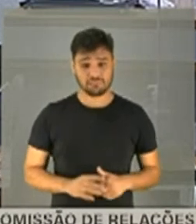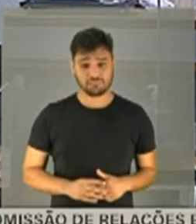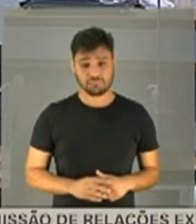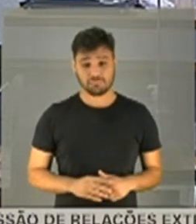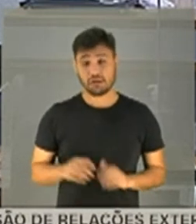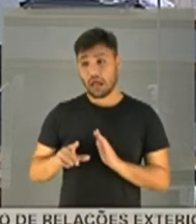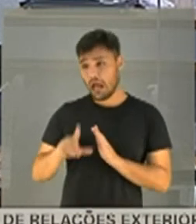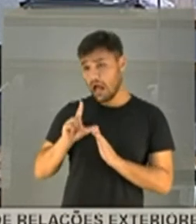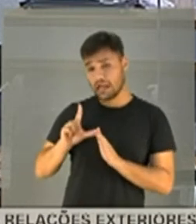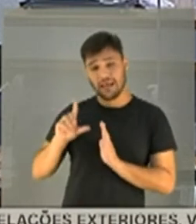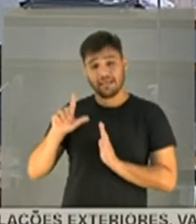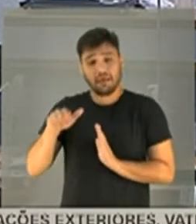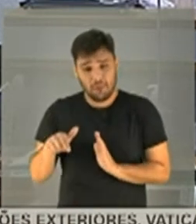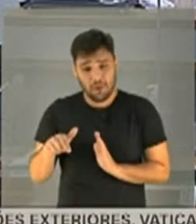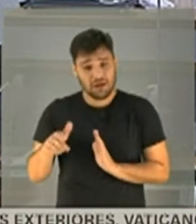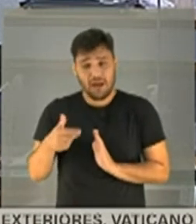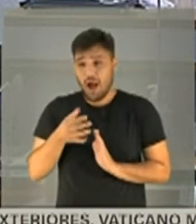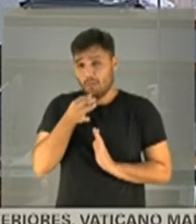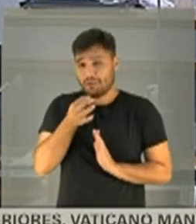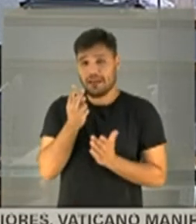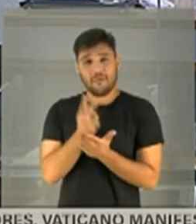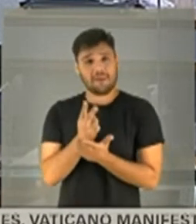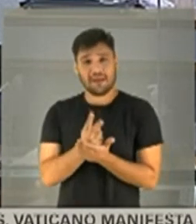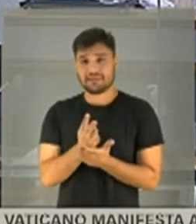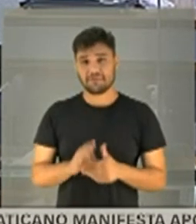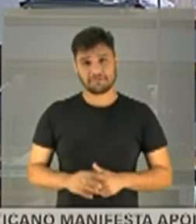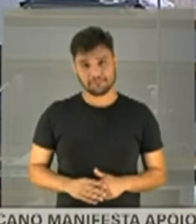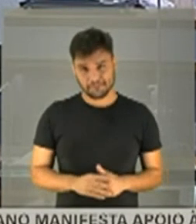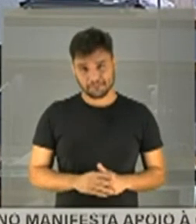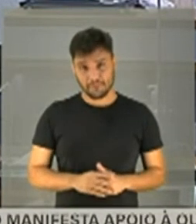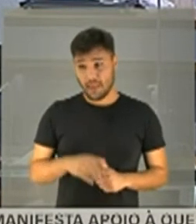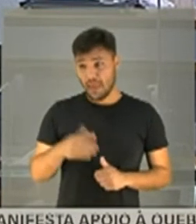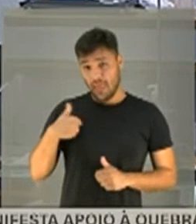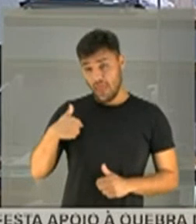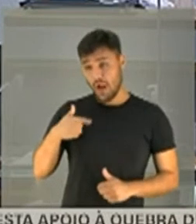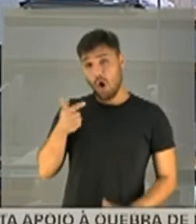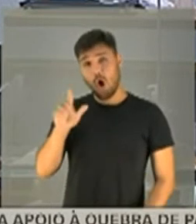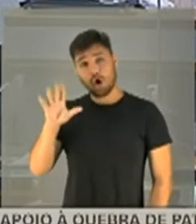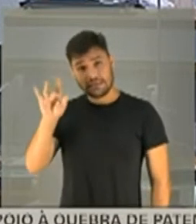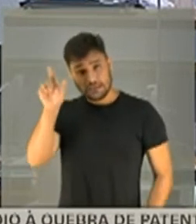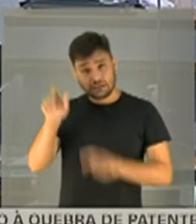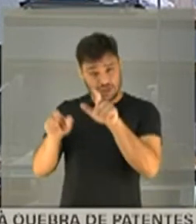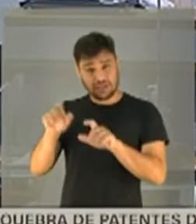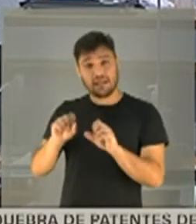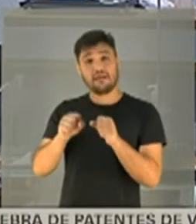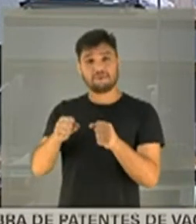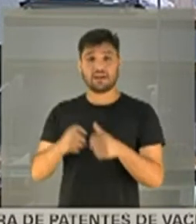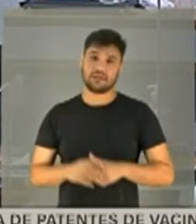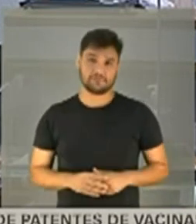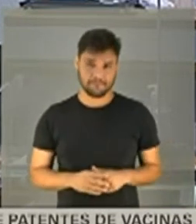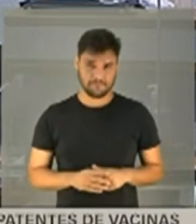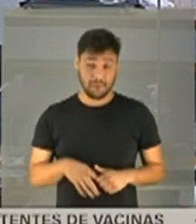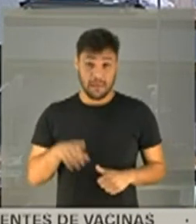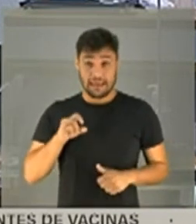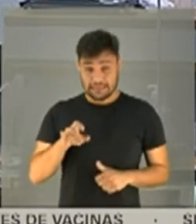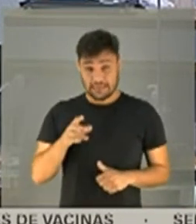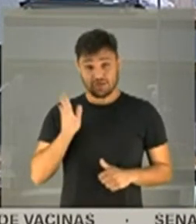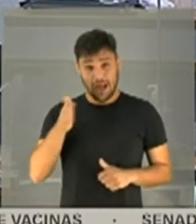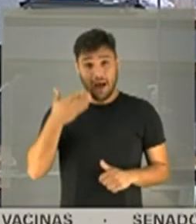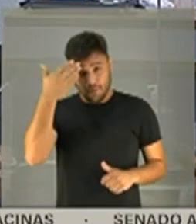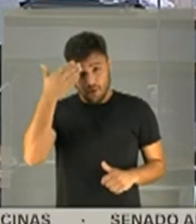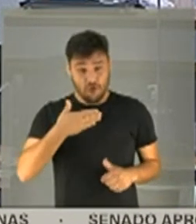os ataques e depois de sofrer os ataques. São as posições que eu e outros cientistas do Brasil defendem. Se a gente trouxer aqui, como já está